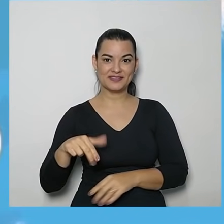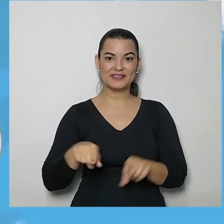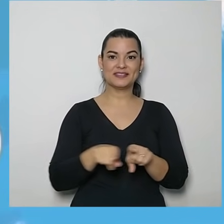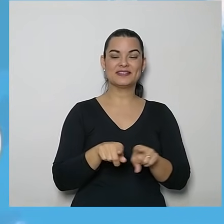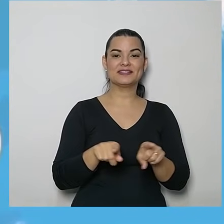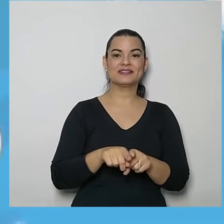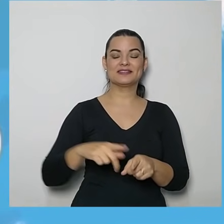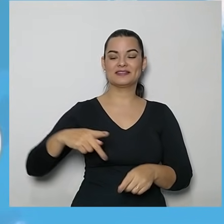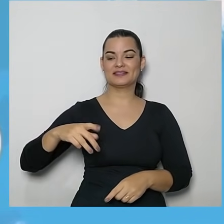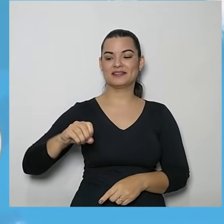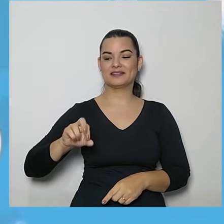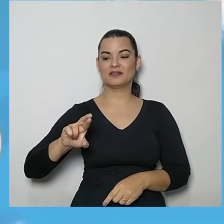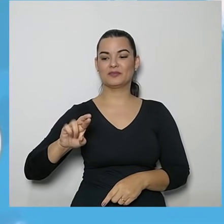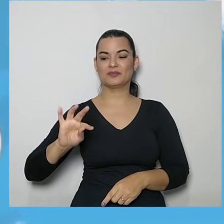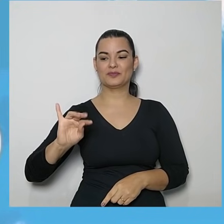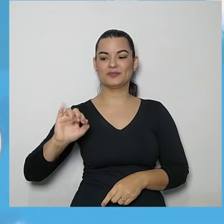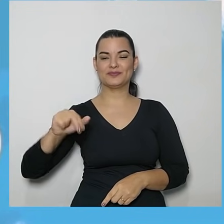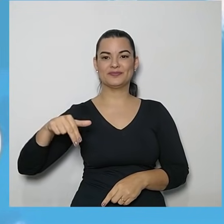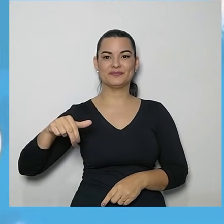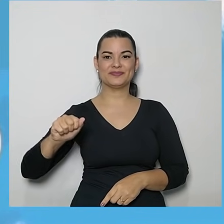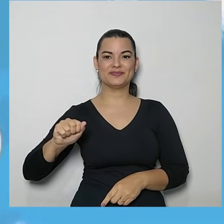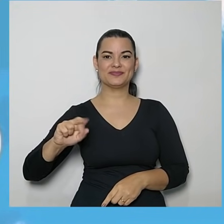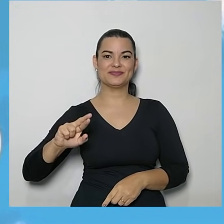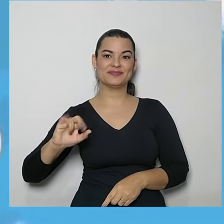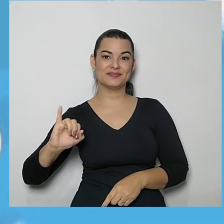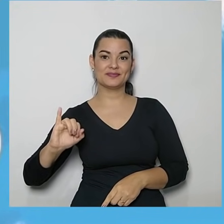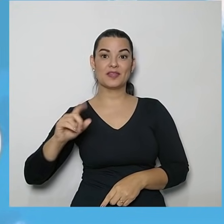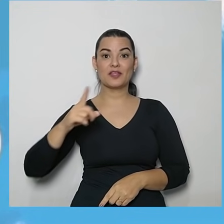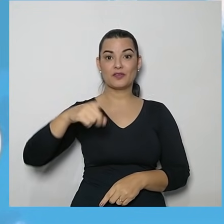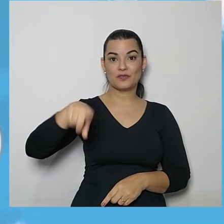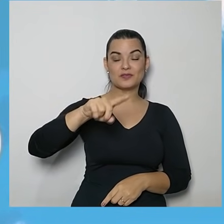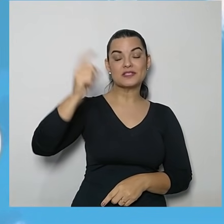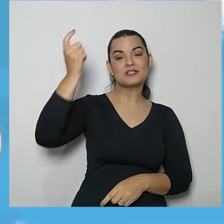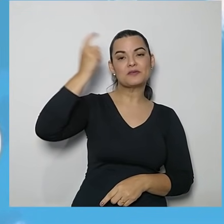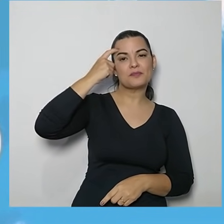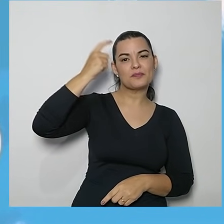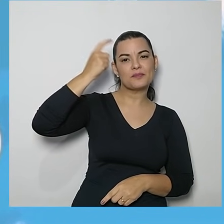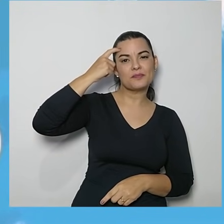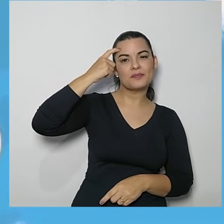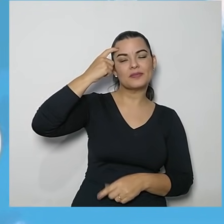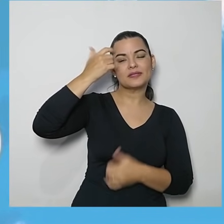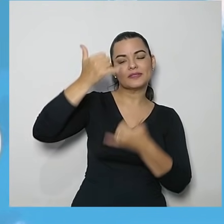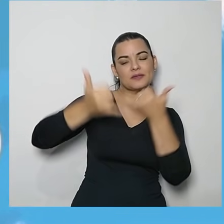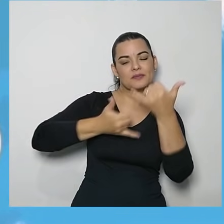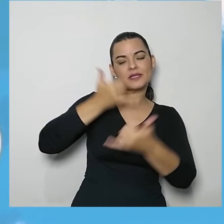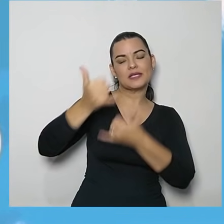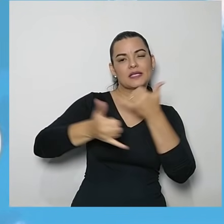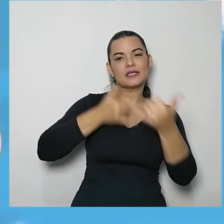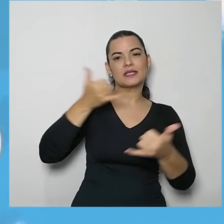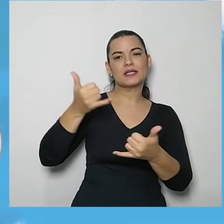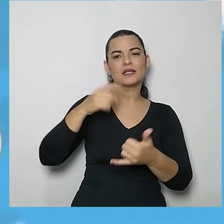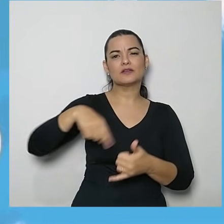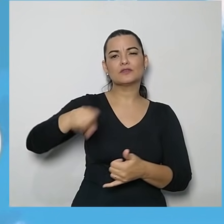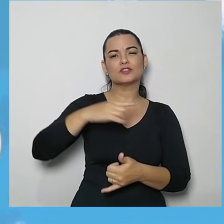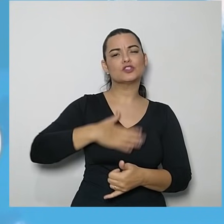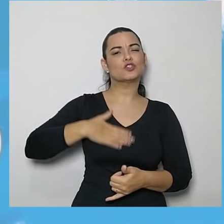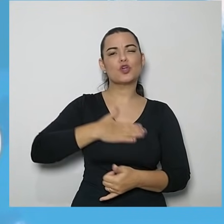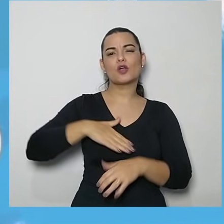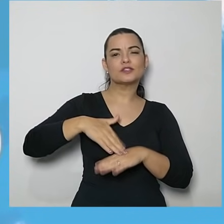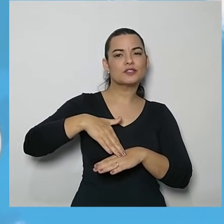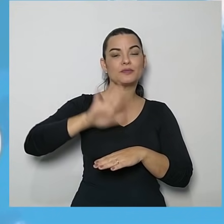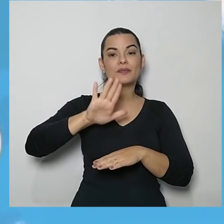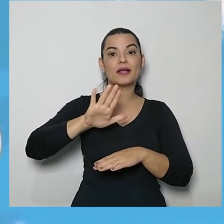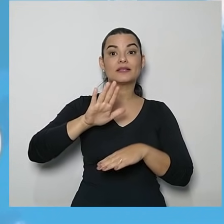Então, vocês vão pensar nas brincadeiras favoritas de vocês e vão fazer uma lista utilizando o